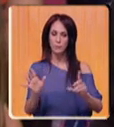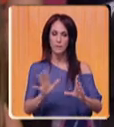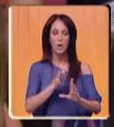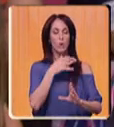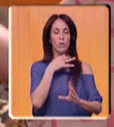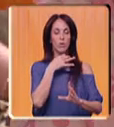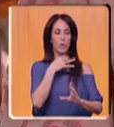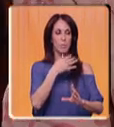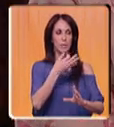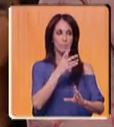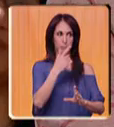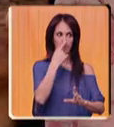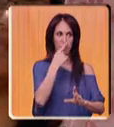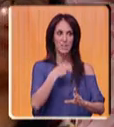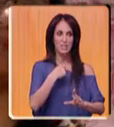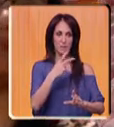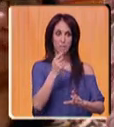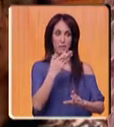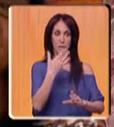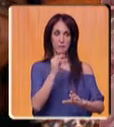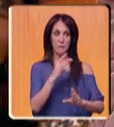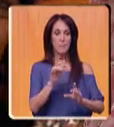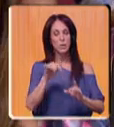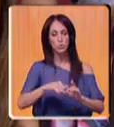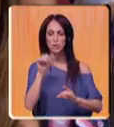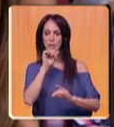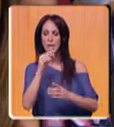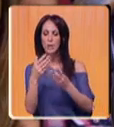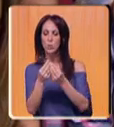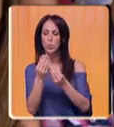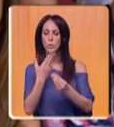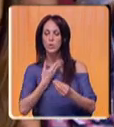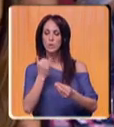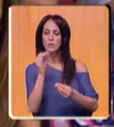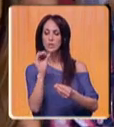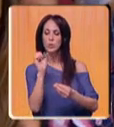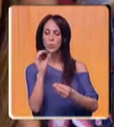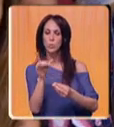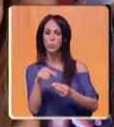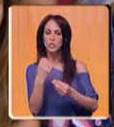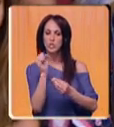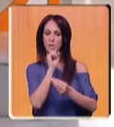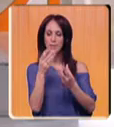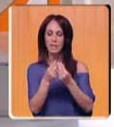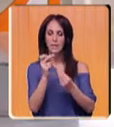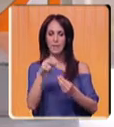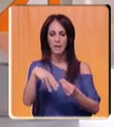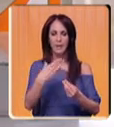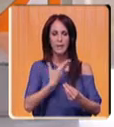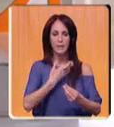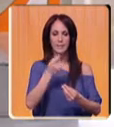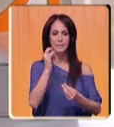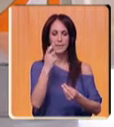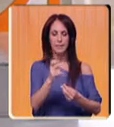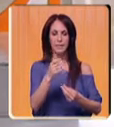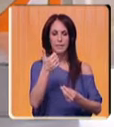óperas preferidas, de Verdi, claro. Mas hoje vais cantar aqui com o Diogo um tema que... Do Andrea Bocelli. Do Andrea Bocelli. Isto é